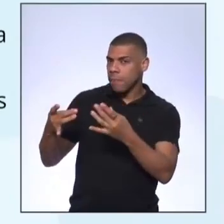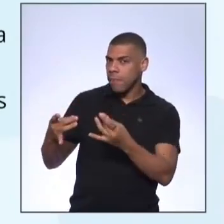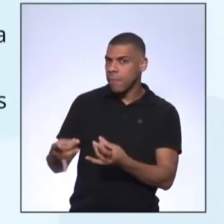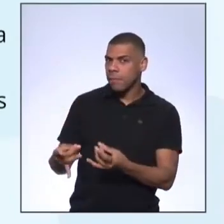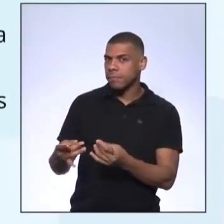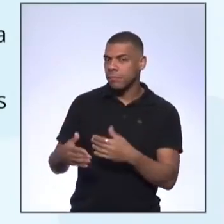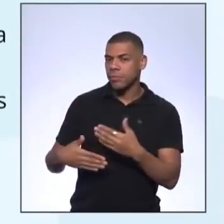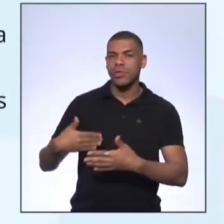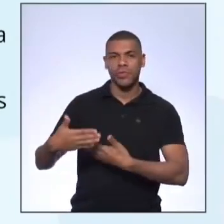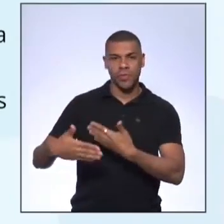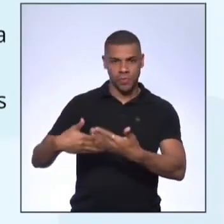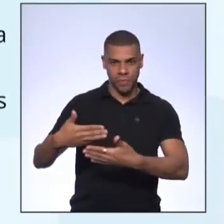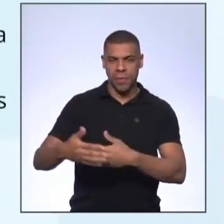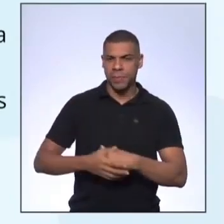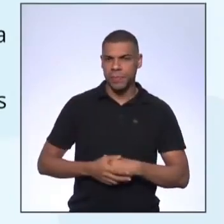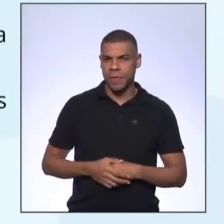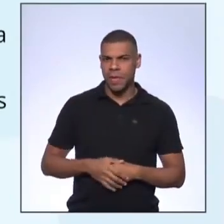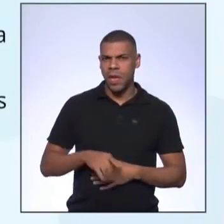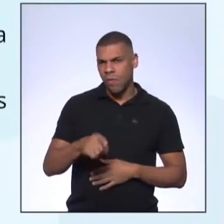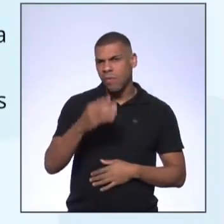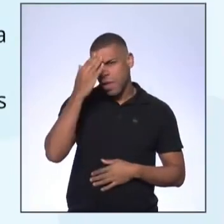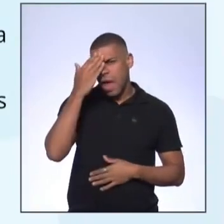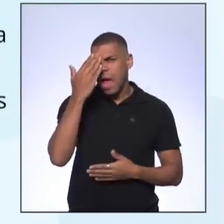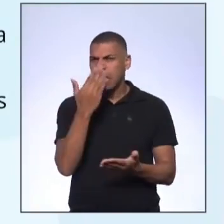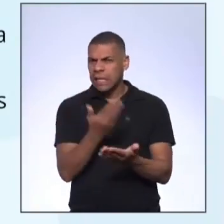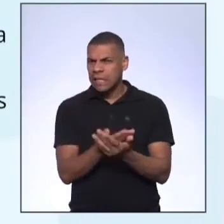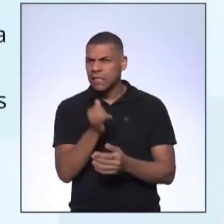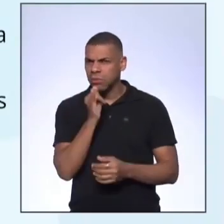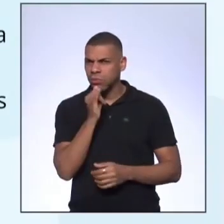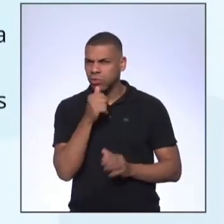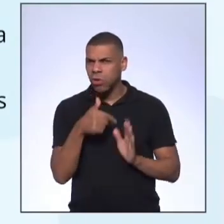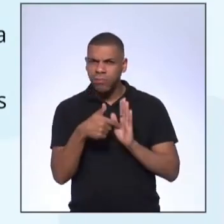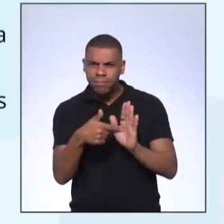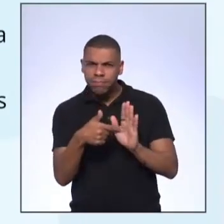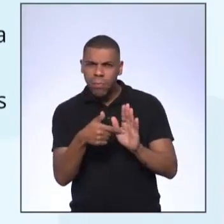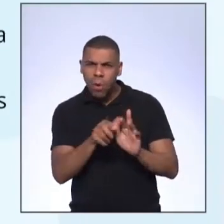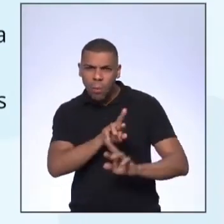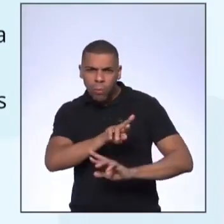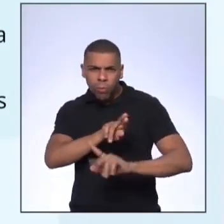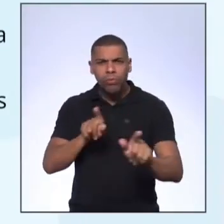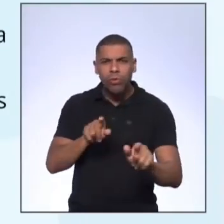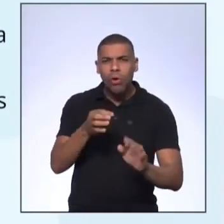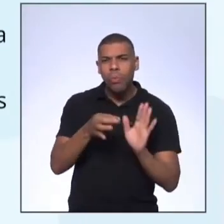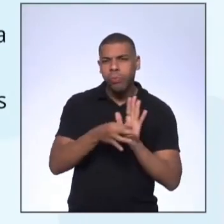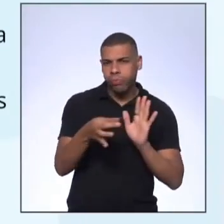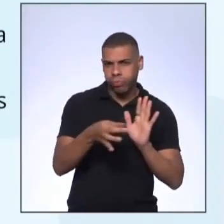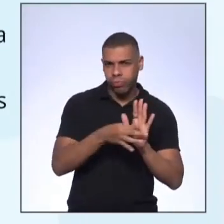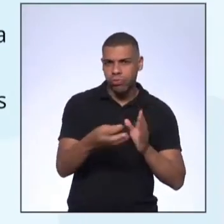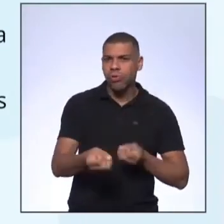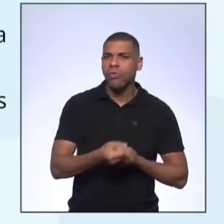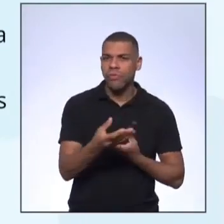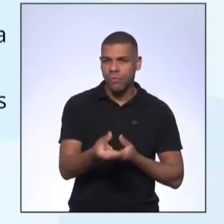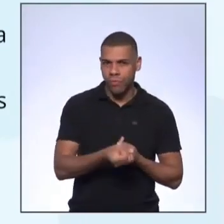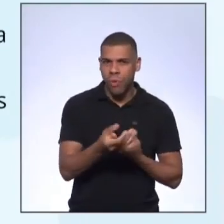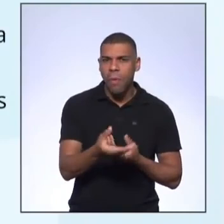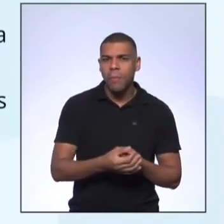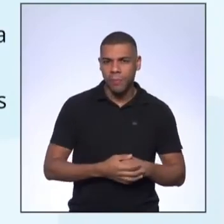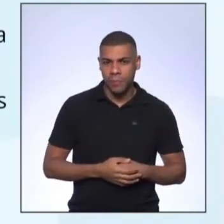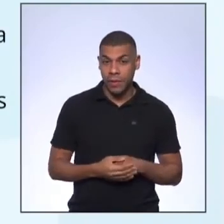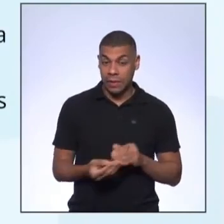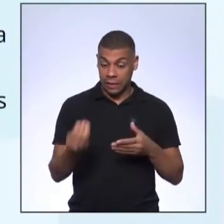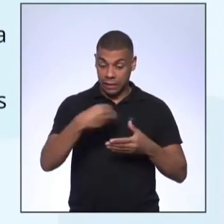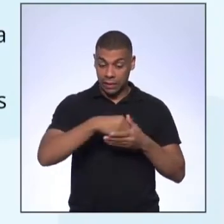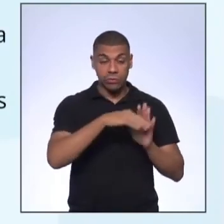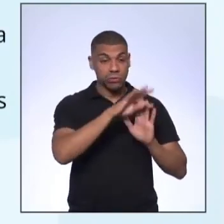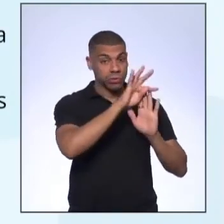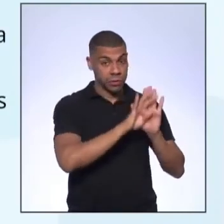fala desenvolvendo esse assunto. Você acredita que convenceu o leitor por meio dos argumentos citados em seu texto? Aí